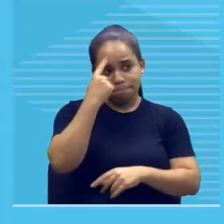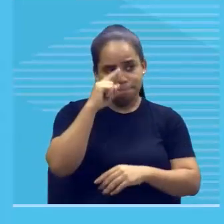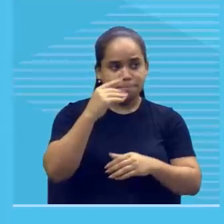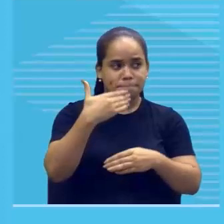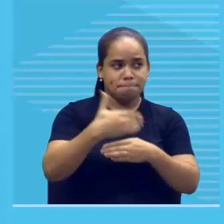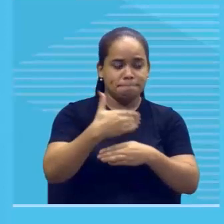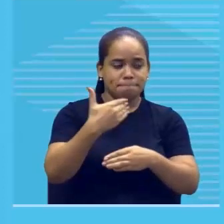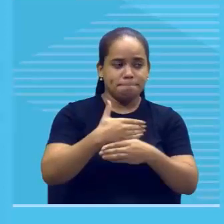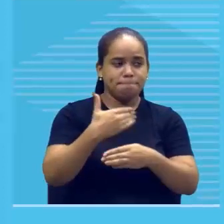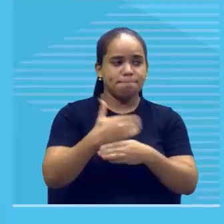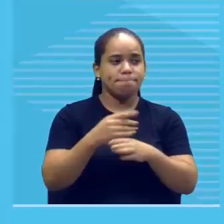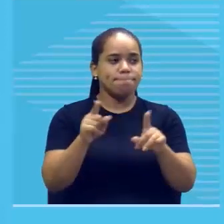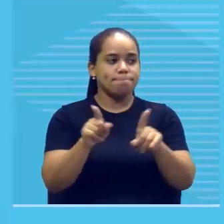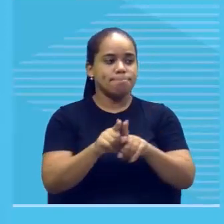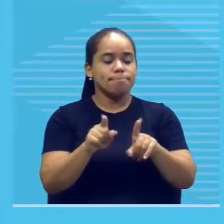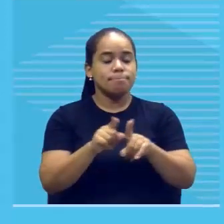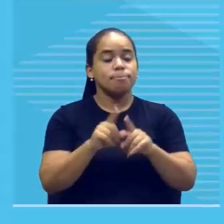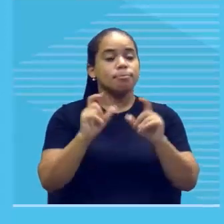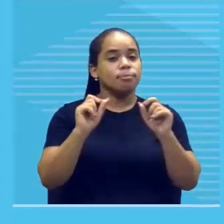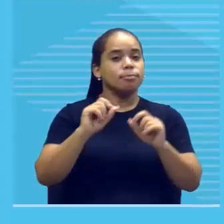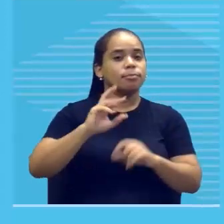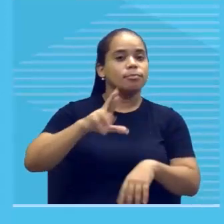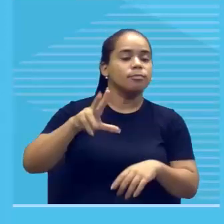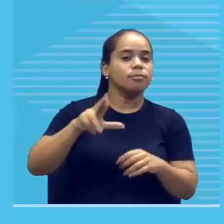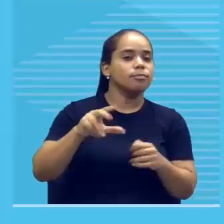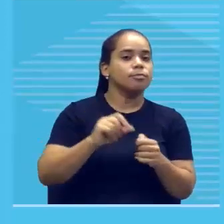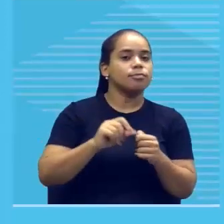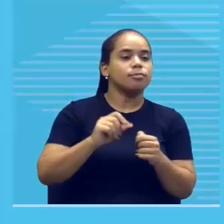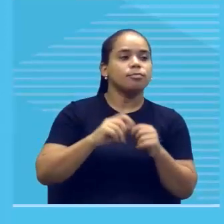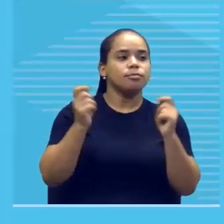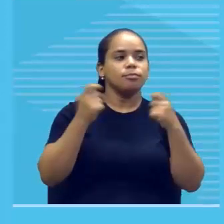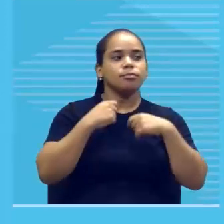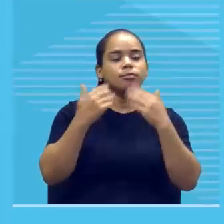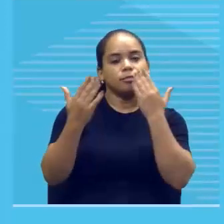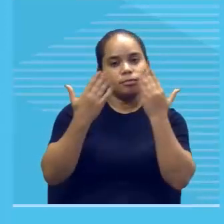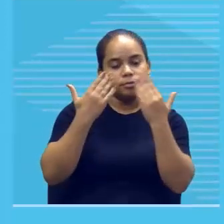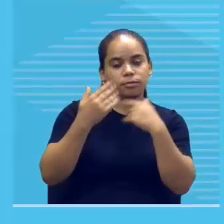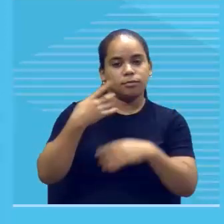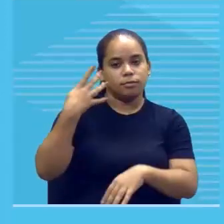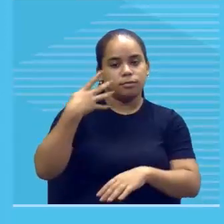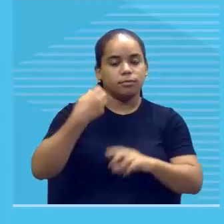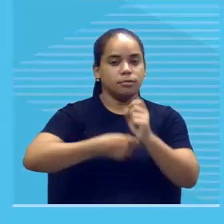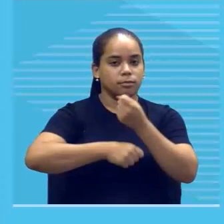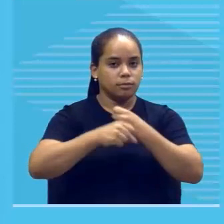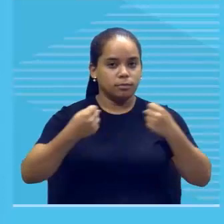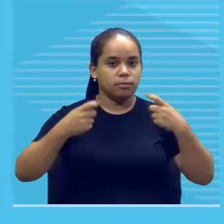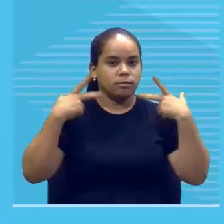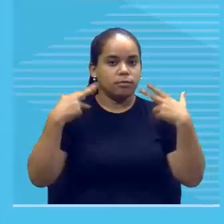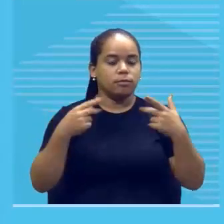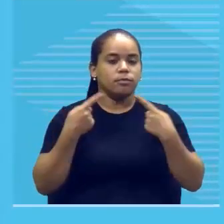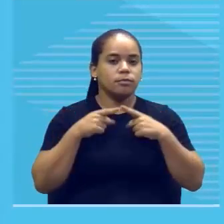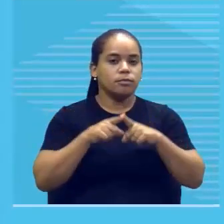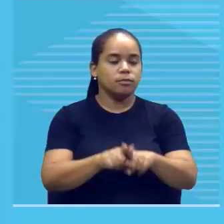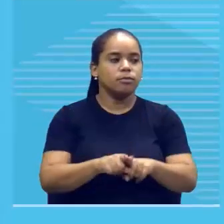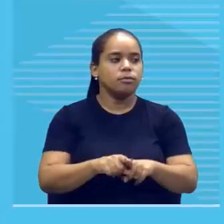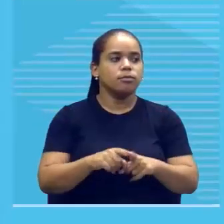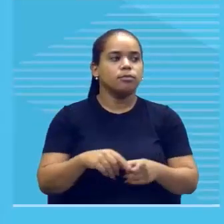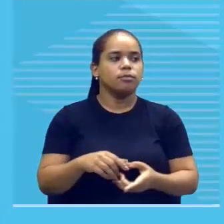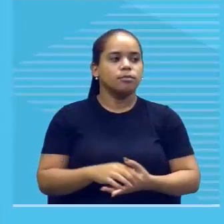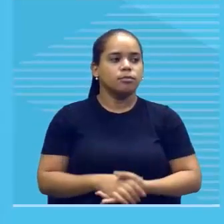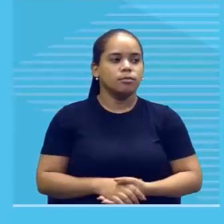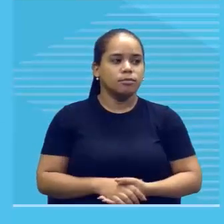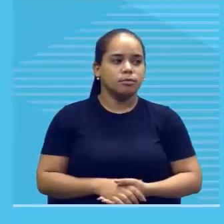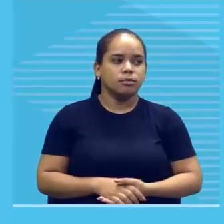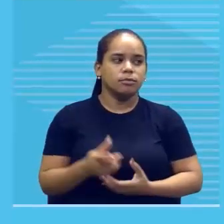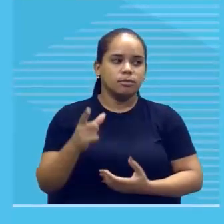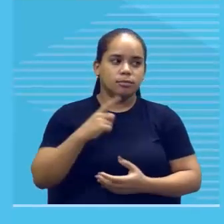muro não invente de Comparar as quatro grandezas ao mesmo tempo produção aqui